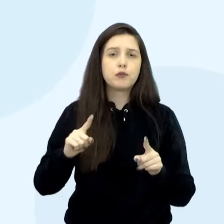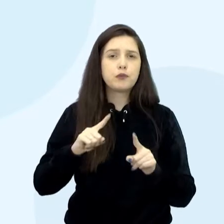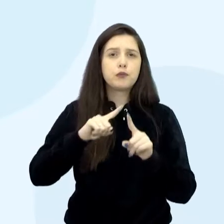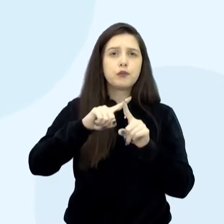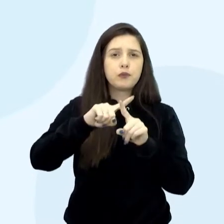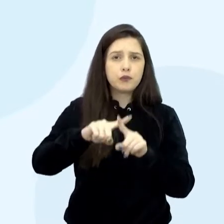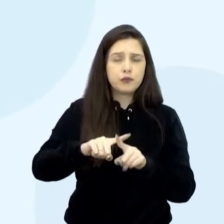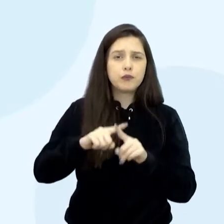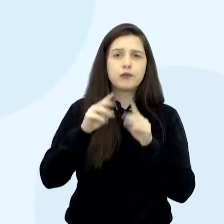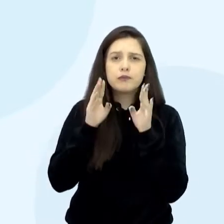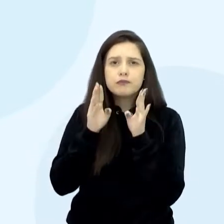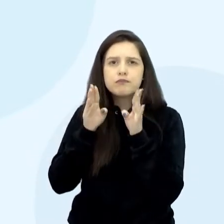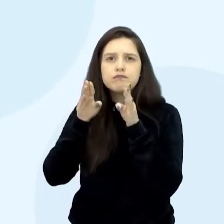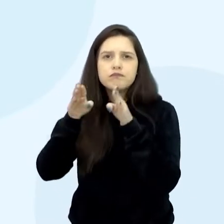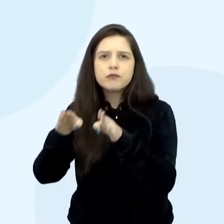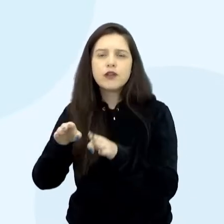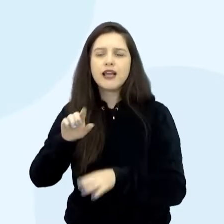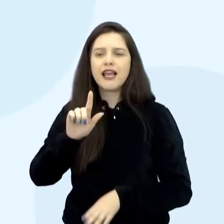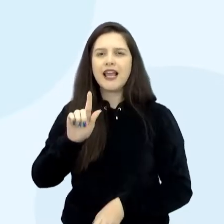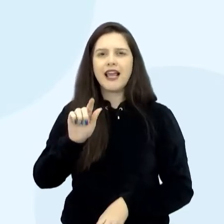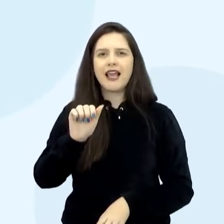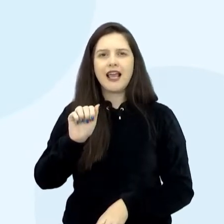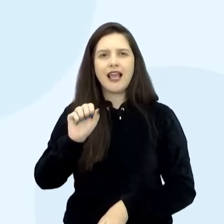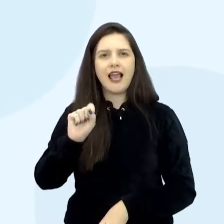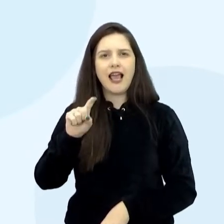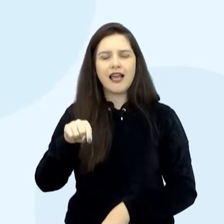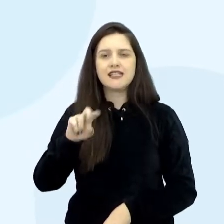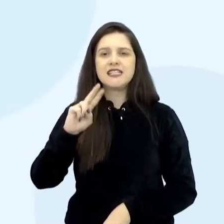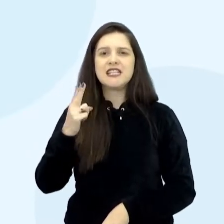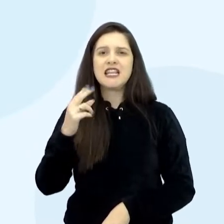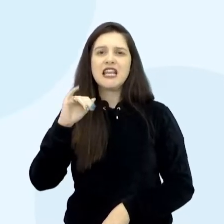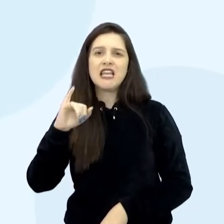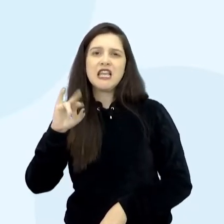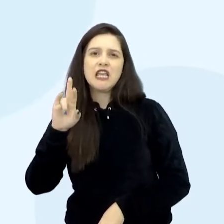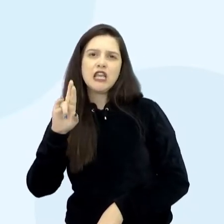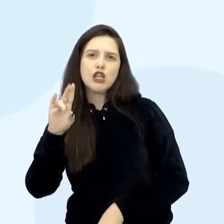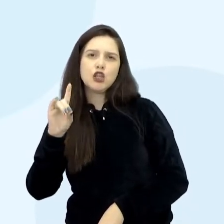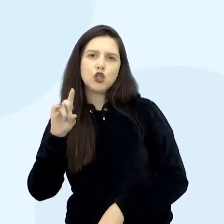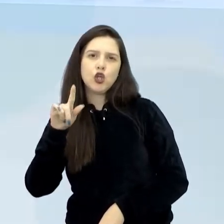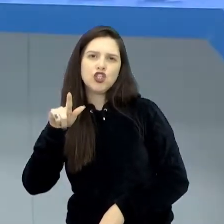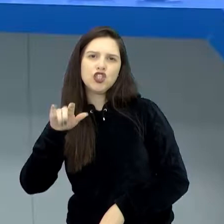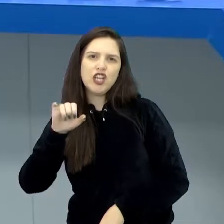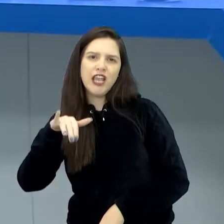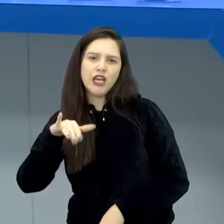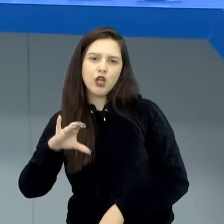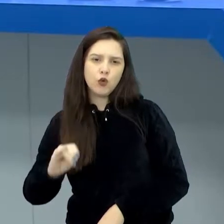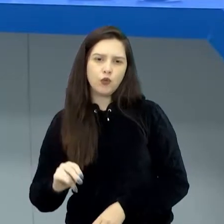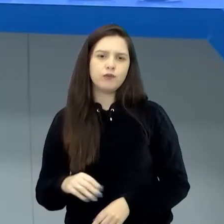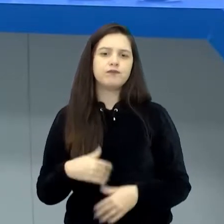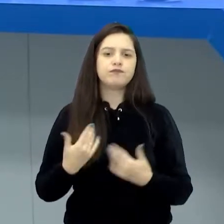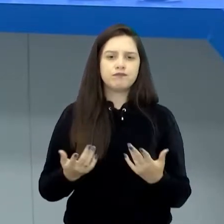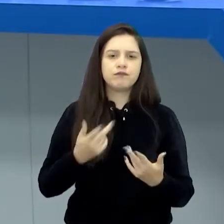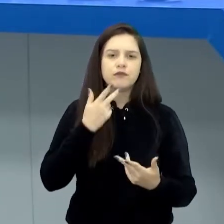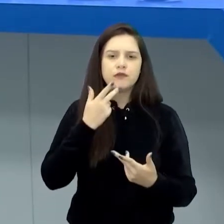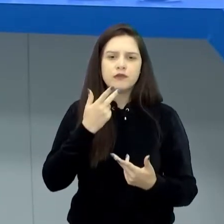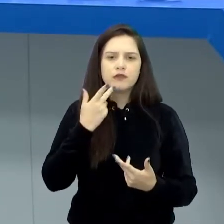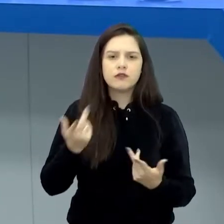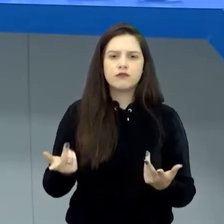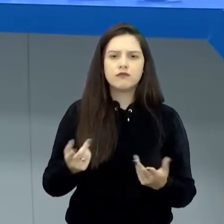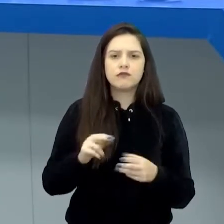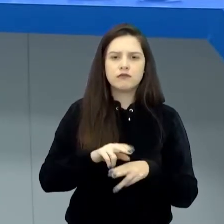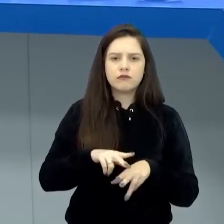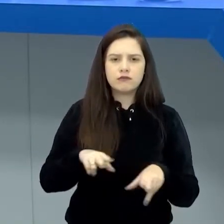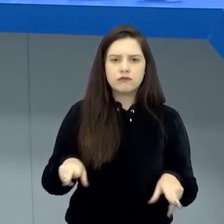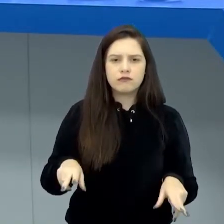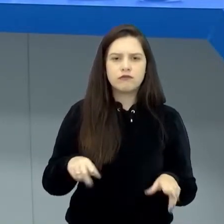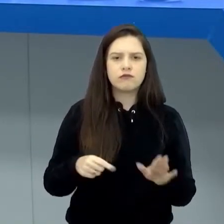pela concentração do gás nitrogênio. Professora, aí olha só, quando você fala aí da questão do valor estequiométrico, é aquele